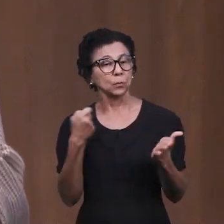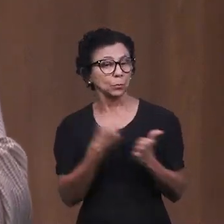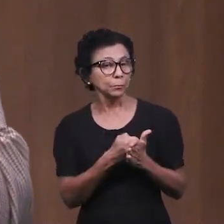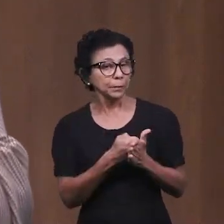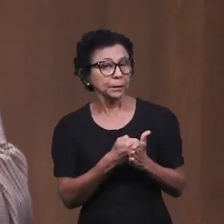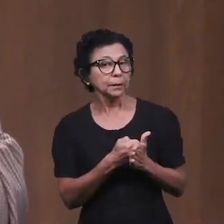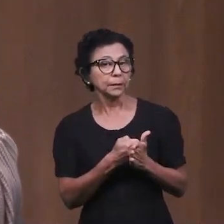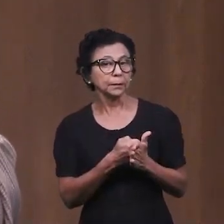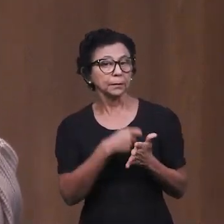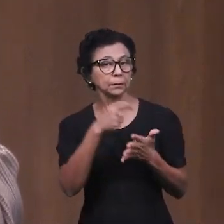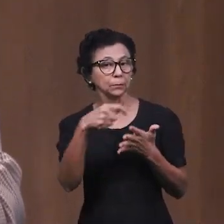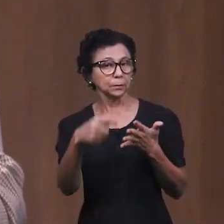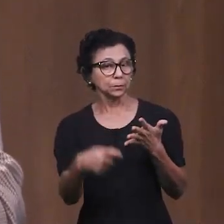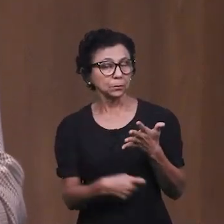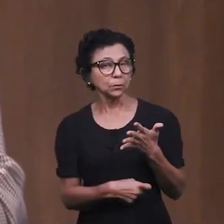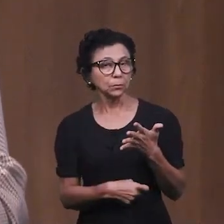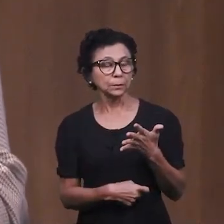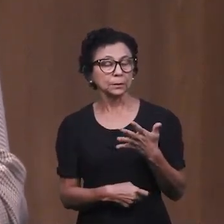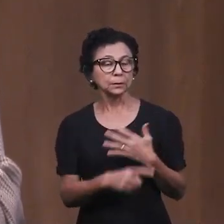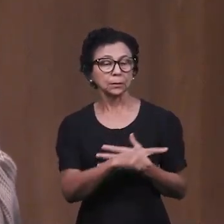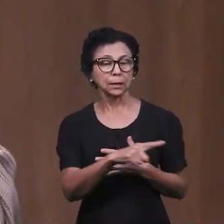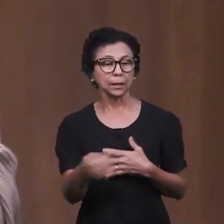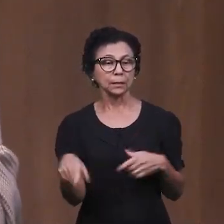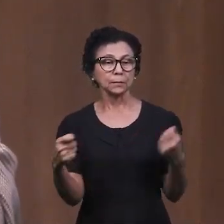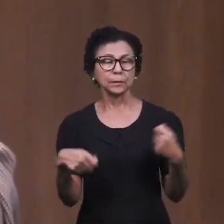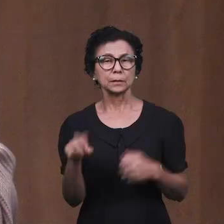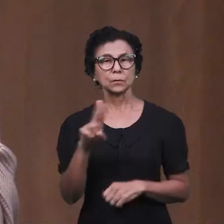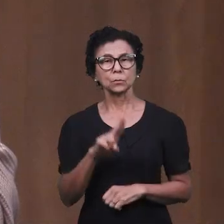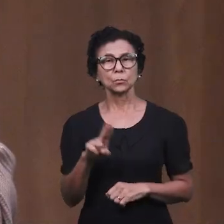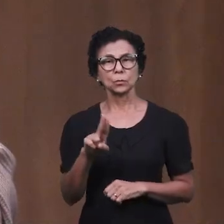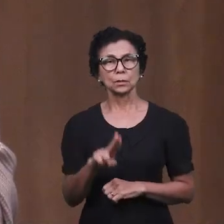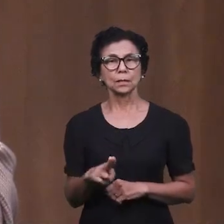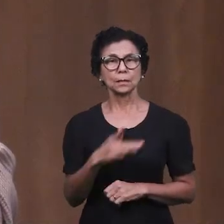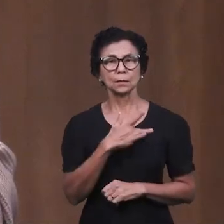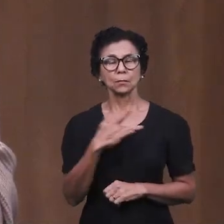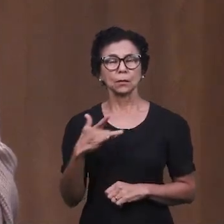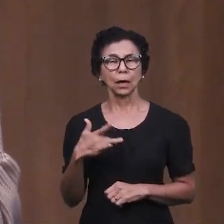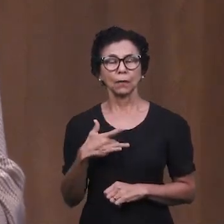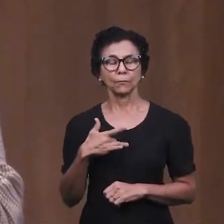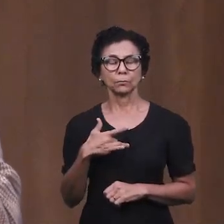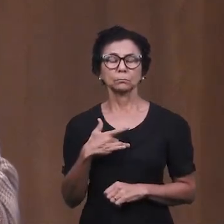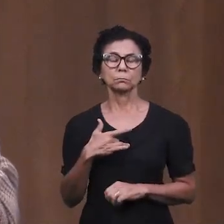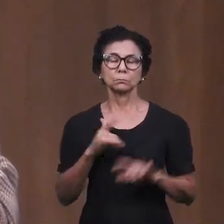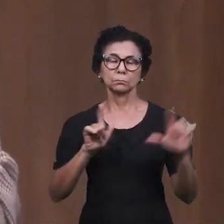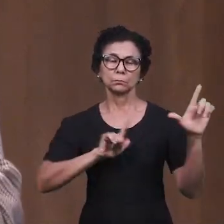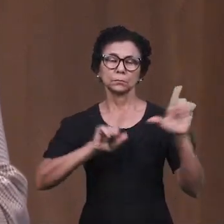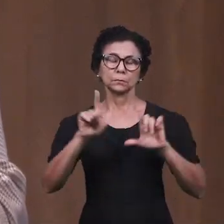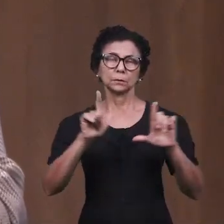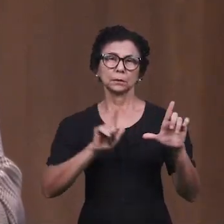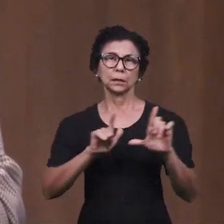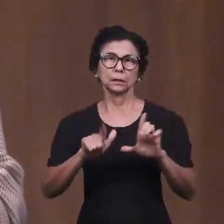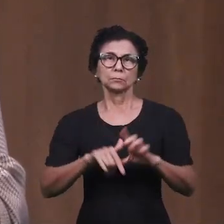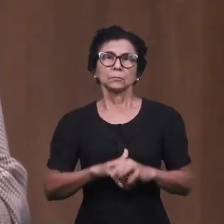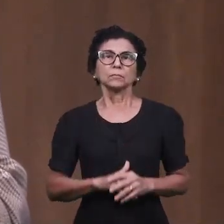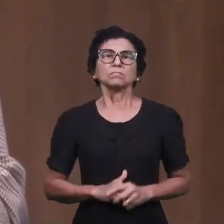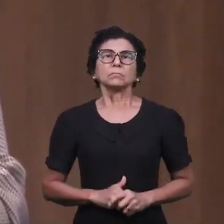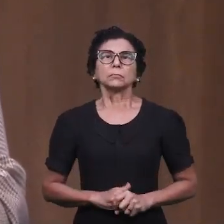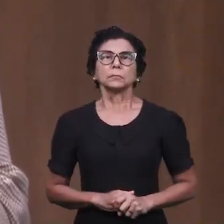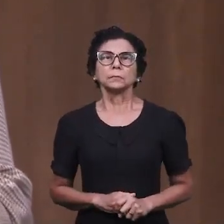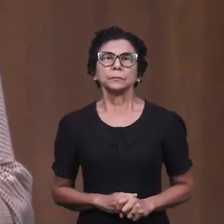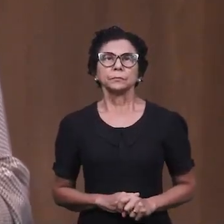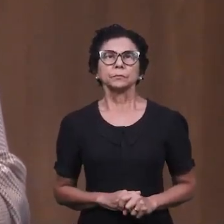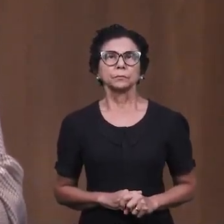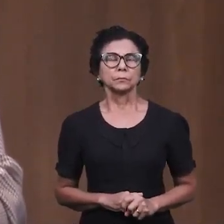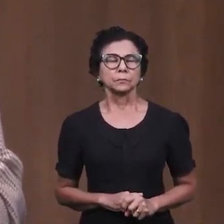assim, mostrar para o adolescente que ele precisa usar de uma maneira saudável aquela tela. Se já está inserido, está no